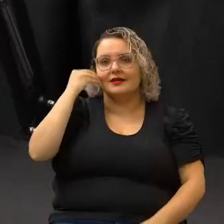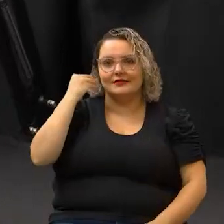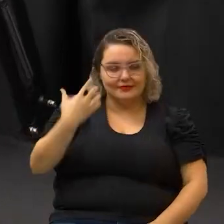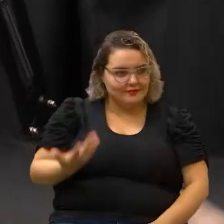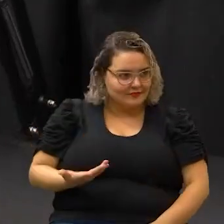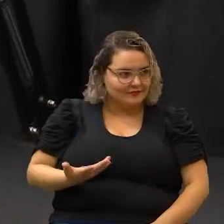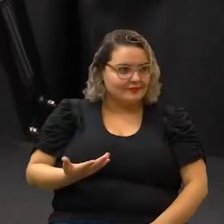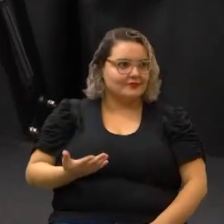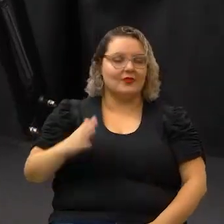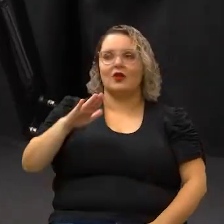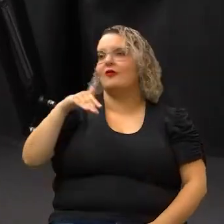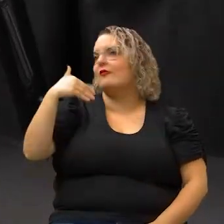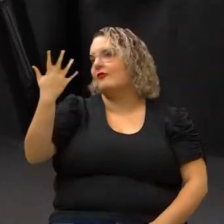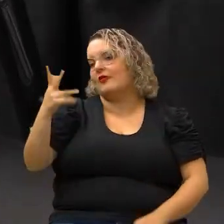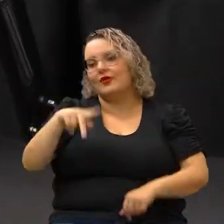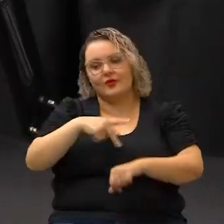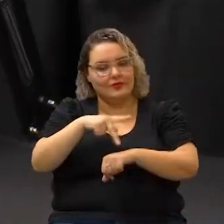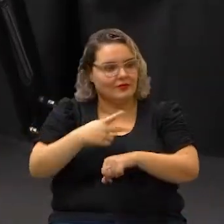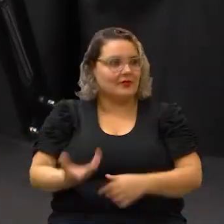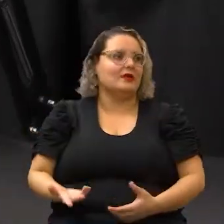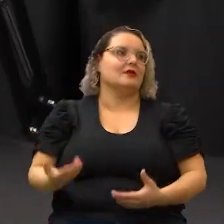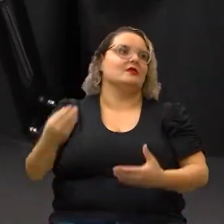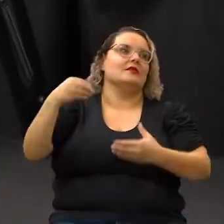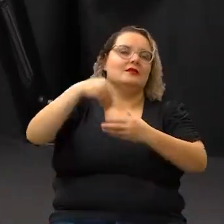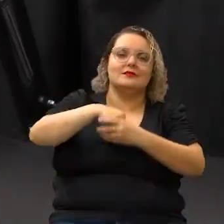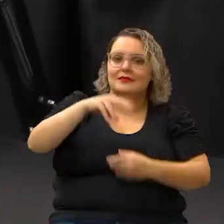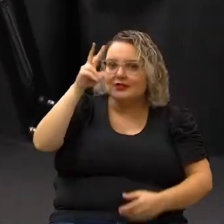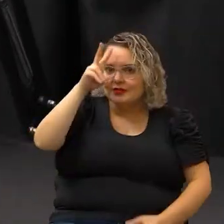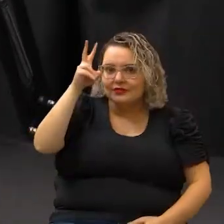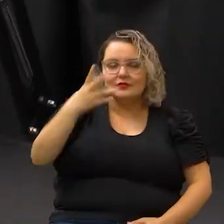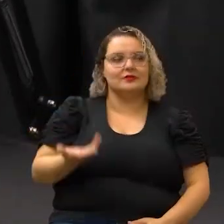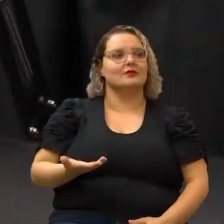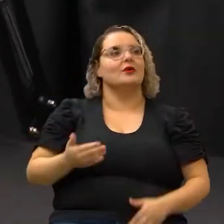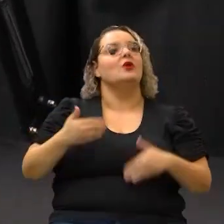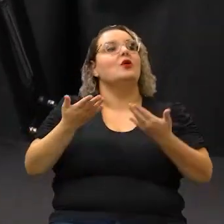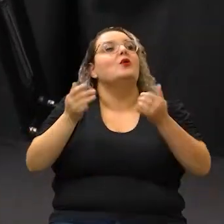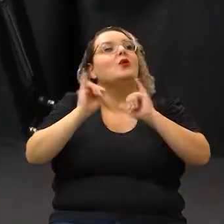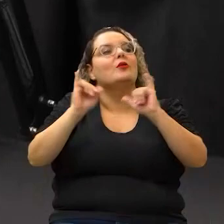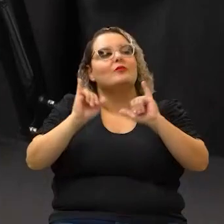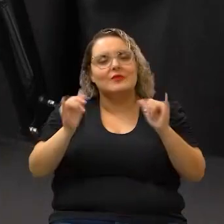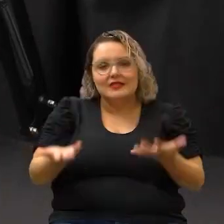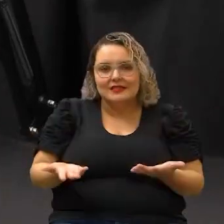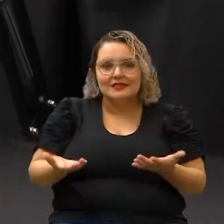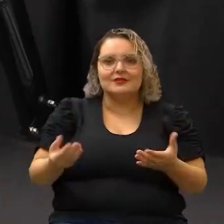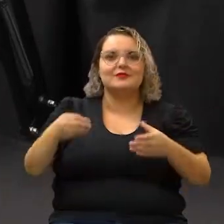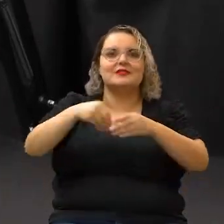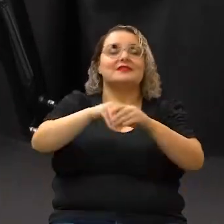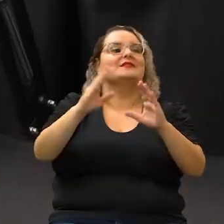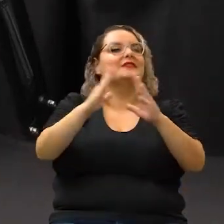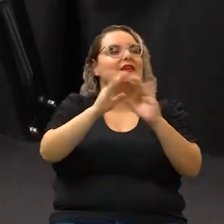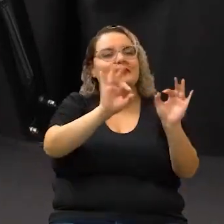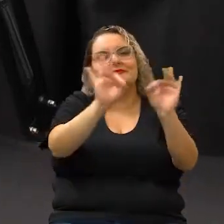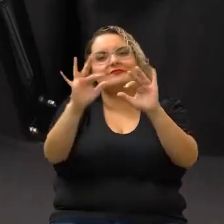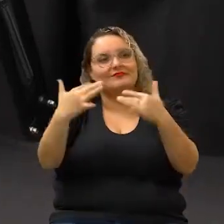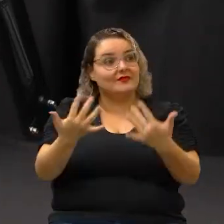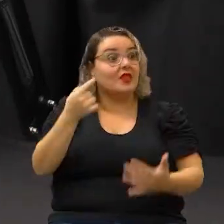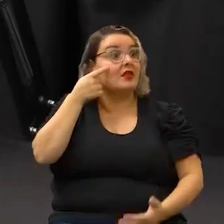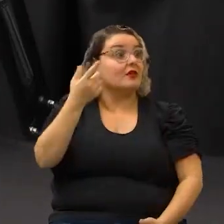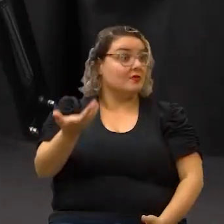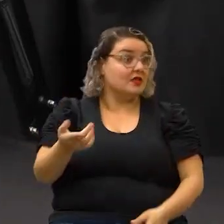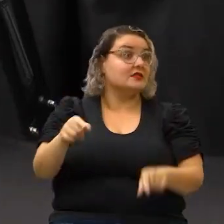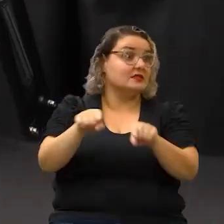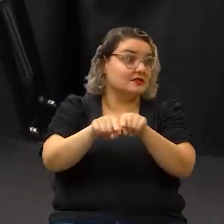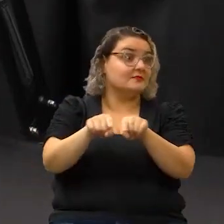experiência de vivência fora do país, na sua história. Que mensagem que o senhor deixa para quem está em casa nos